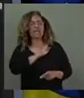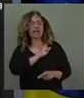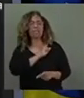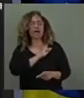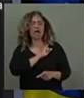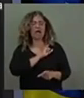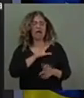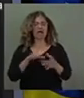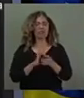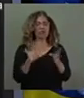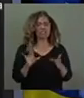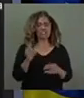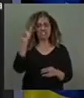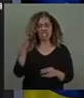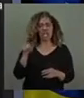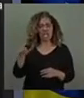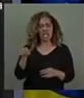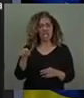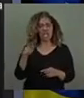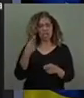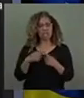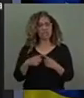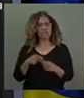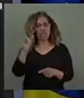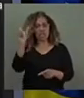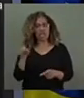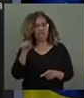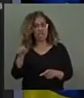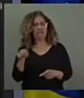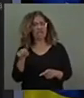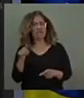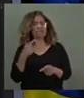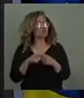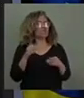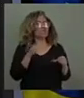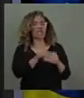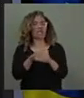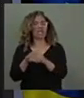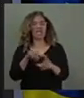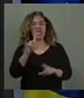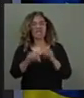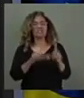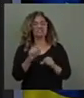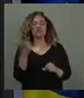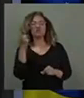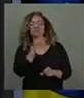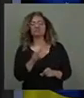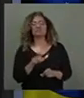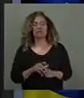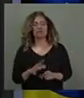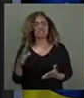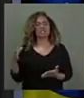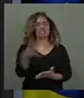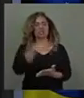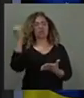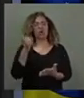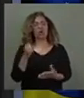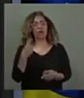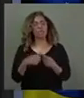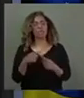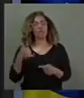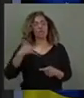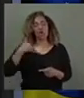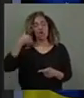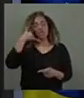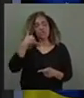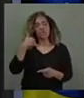ama a democracia? Ele? Perdeu o mané? É? Eleição não se ganha, se toma. Ele disse que ele não falou, não. Está aqui no meu telefone,